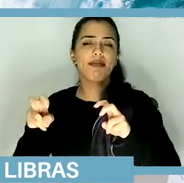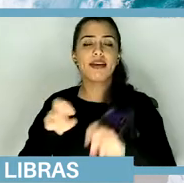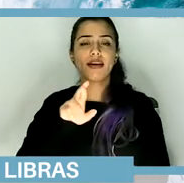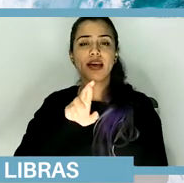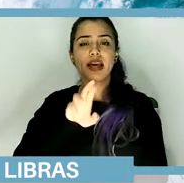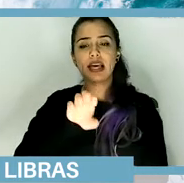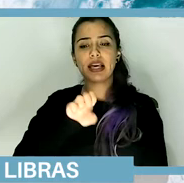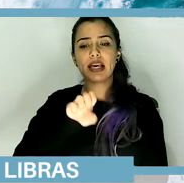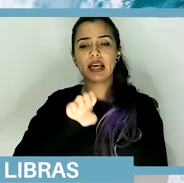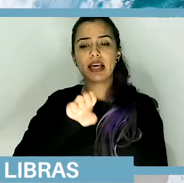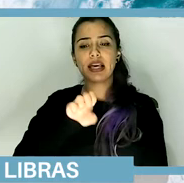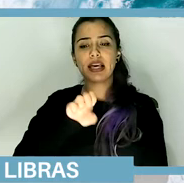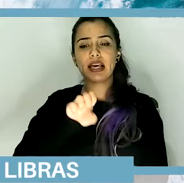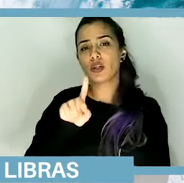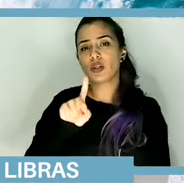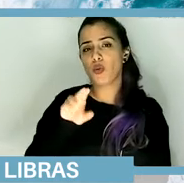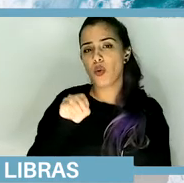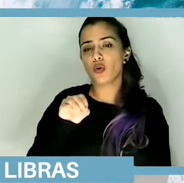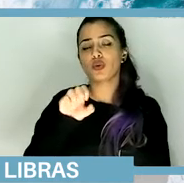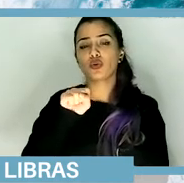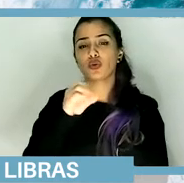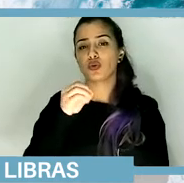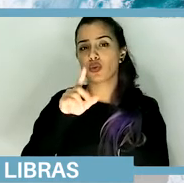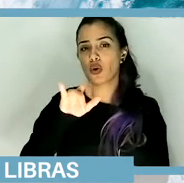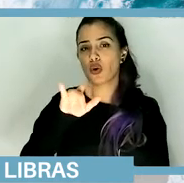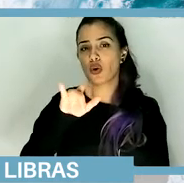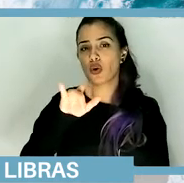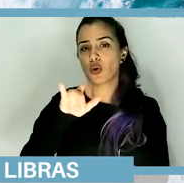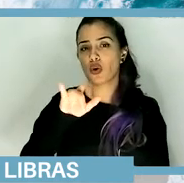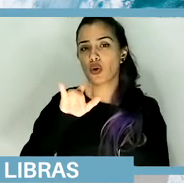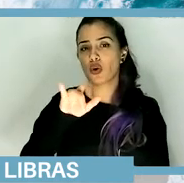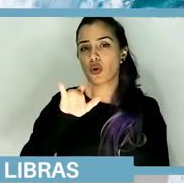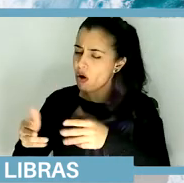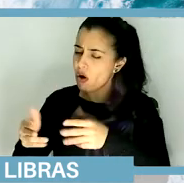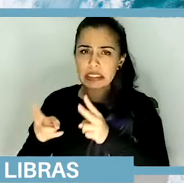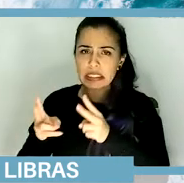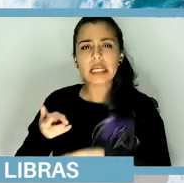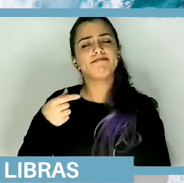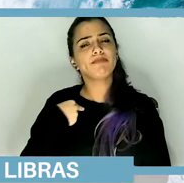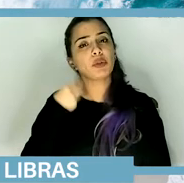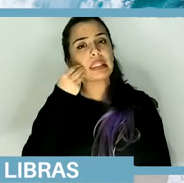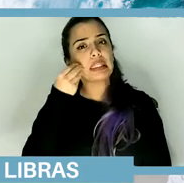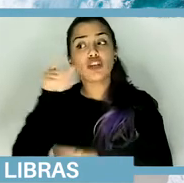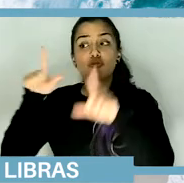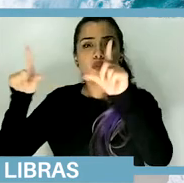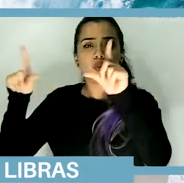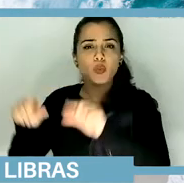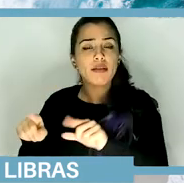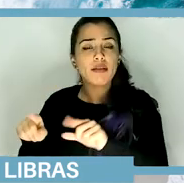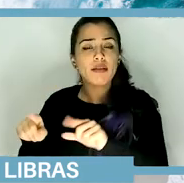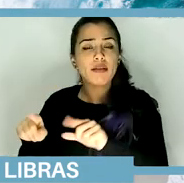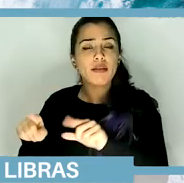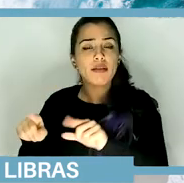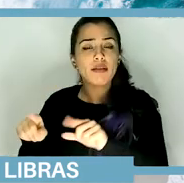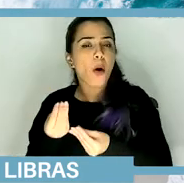e principalmente com esse foco na redução da geração de bom né para gente colocar mais em prática o